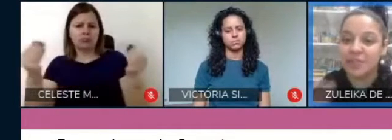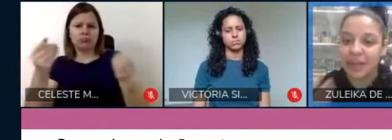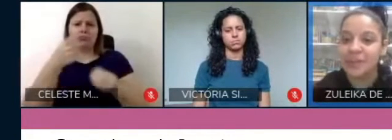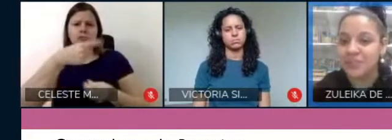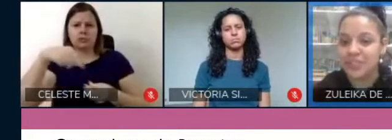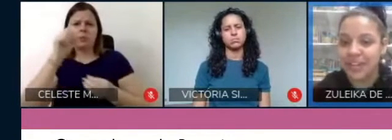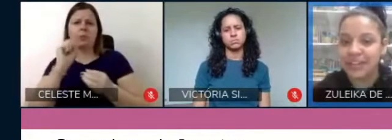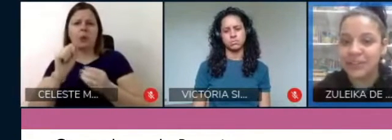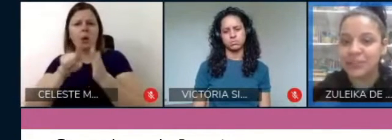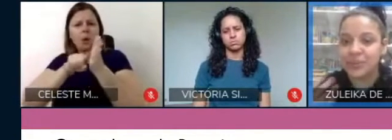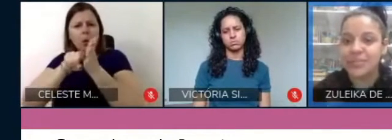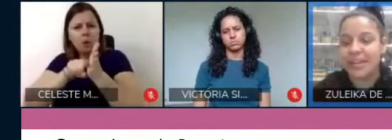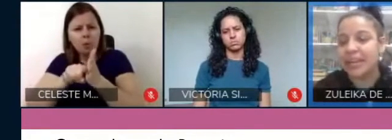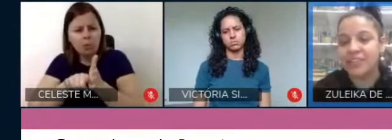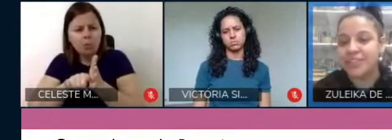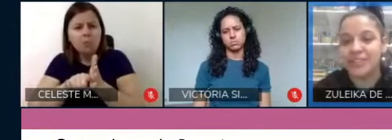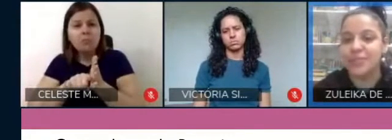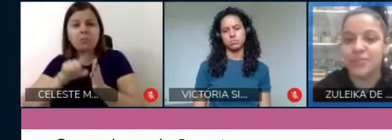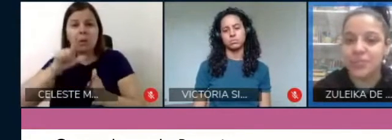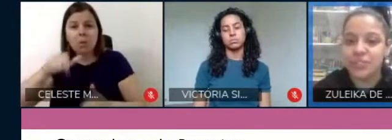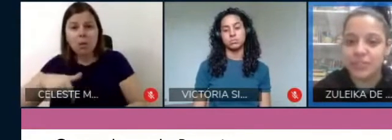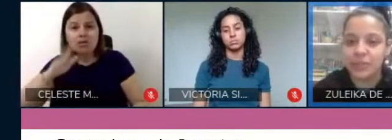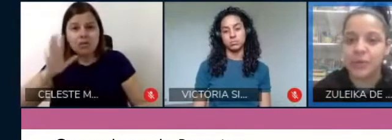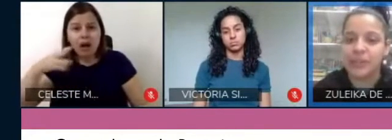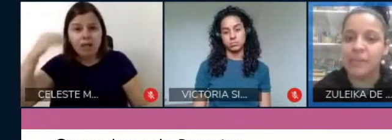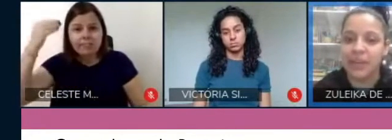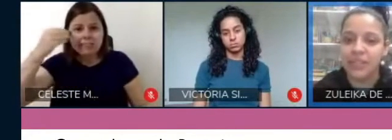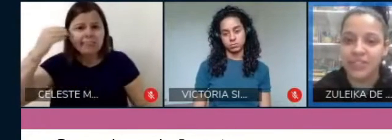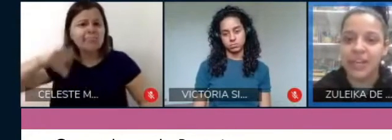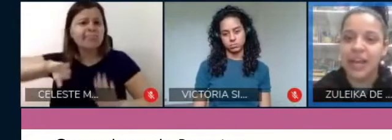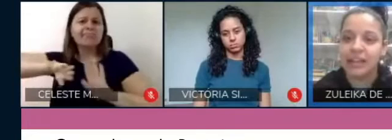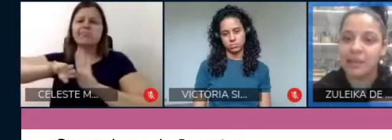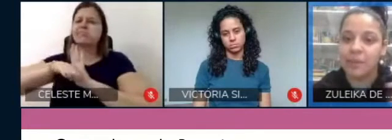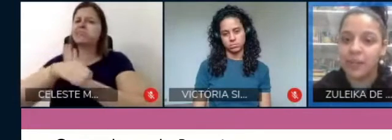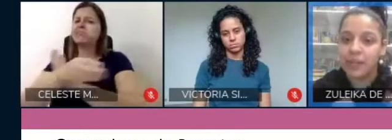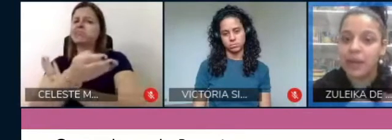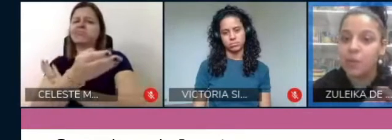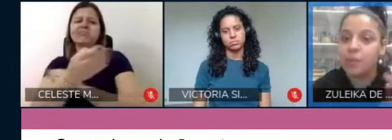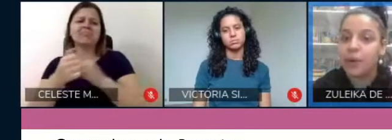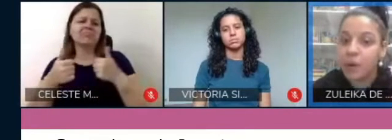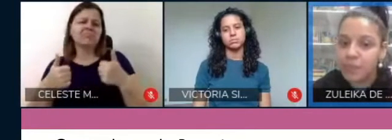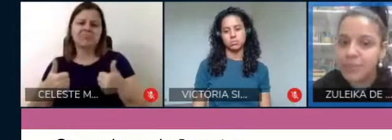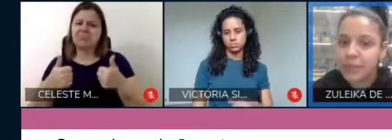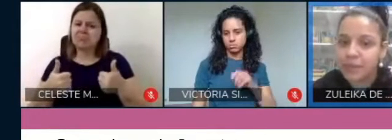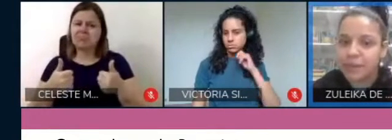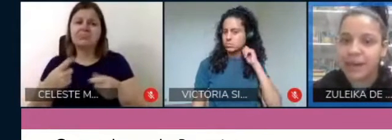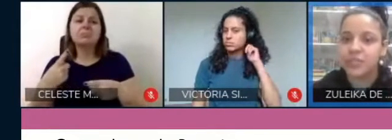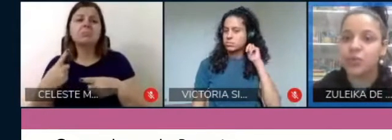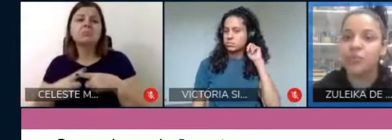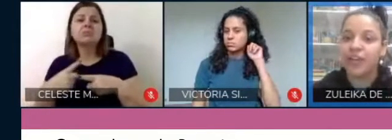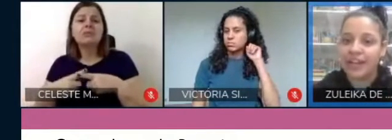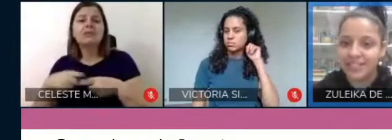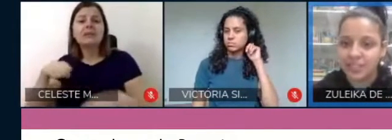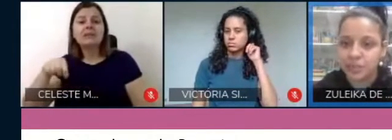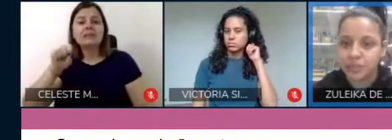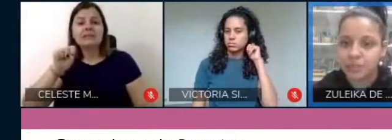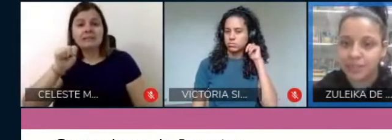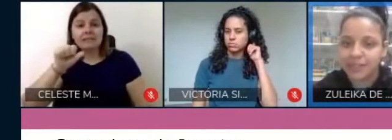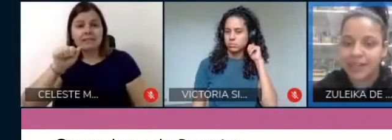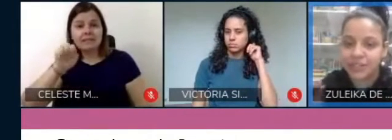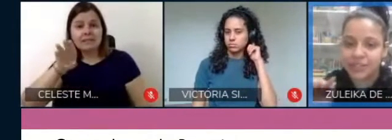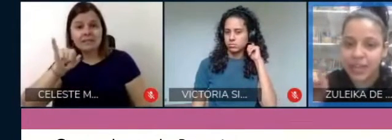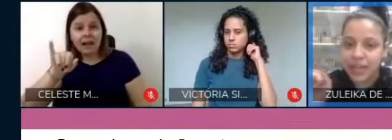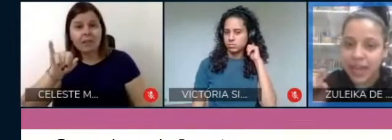depois que a gente pega o jeito, consegue fazer uso disso tranquilamente, até porque o próprio Sabe Mais oferece